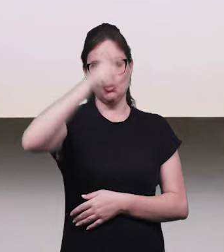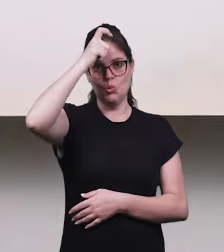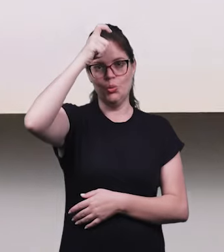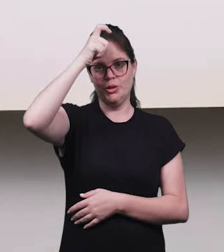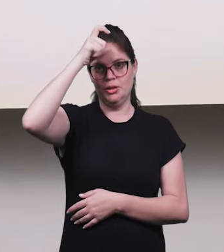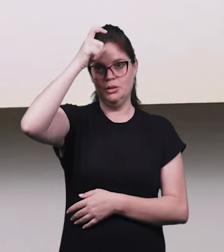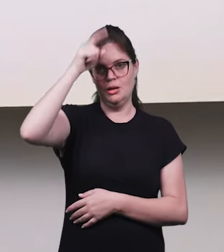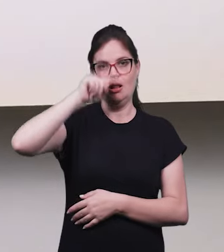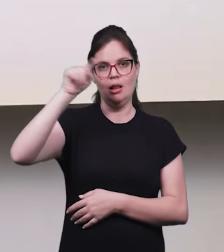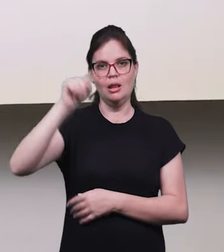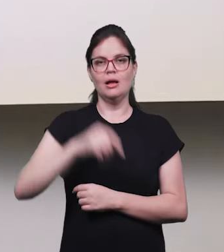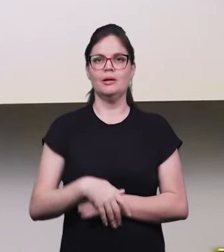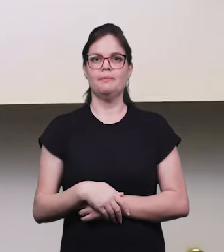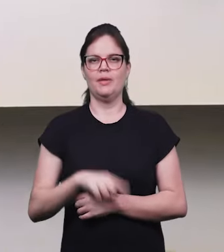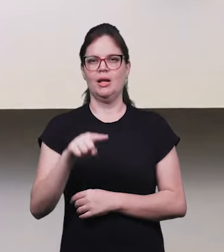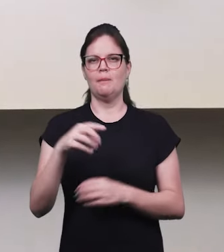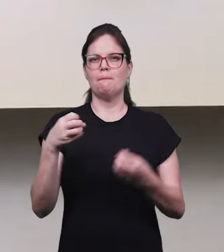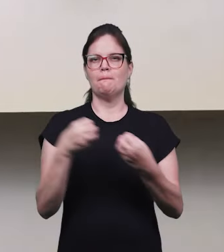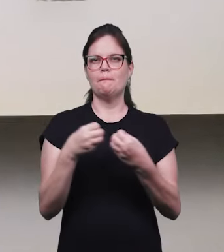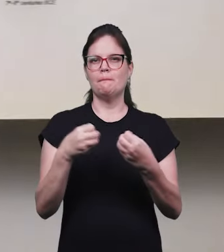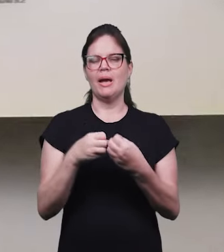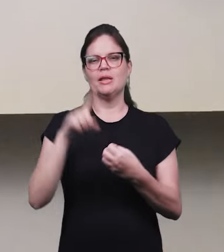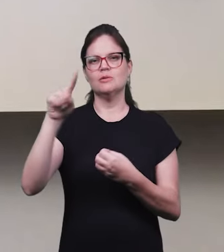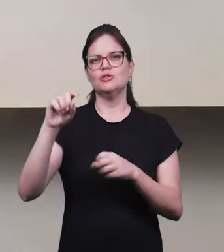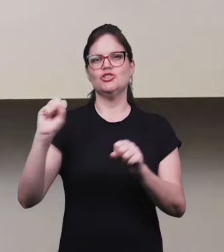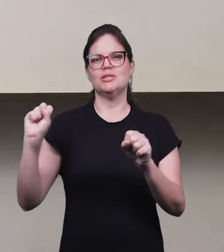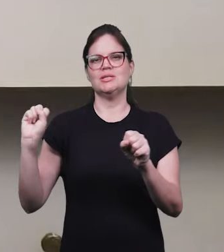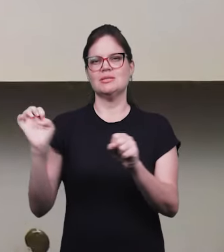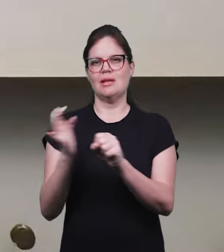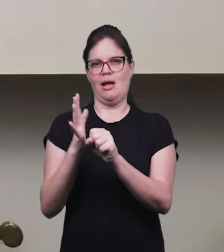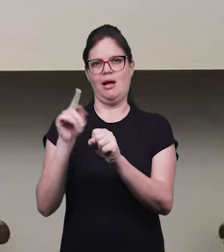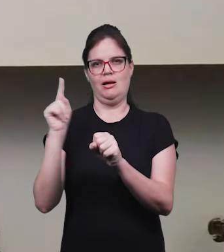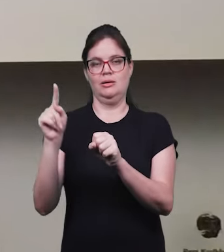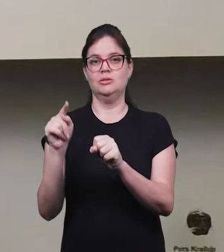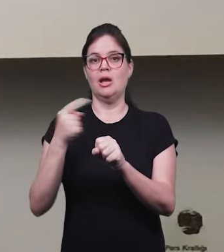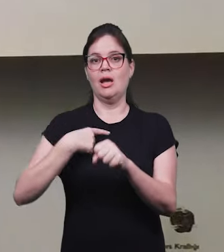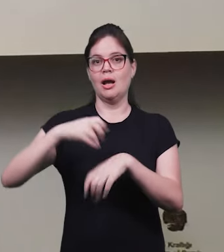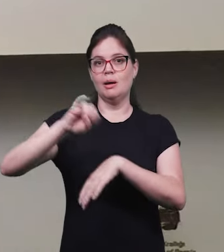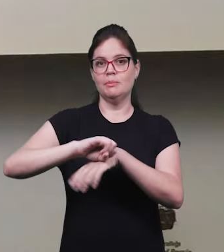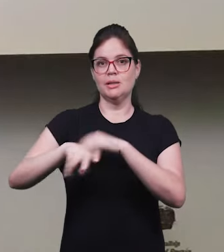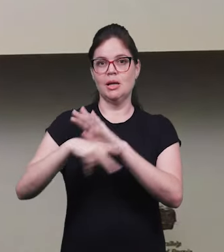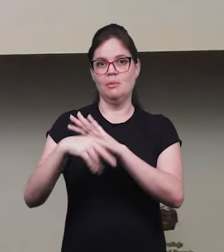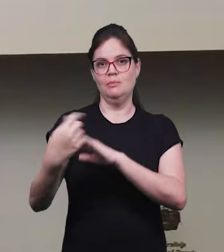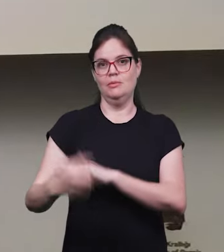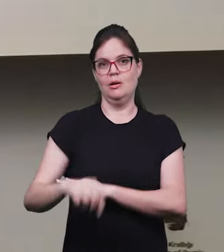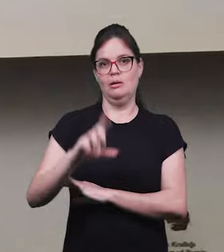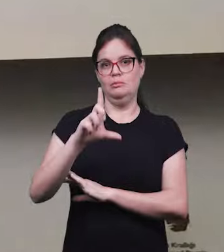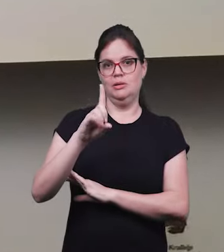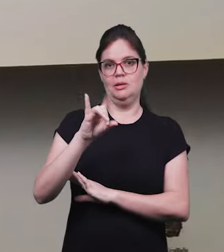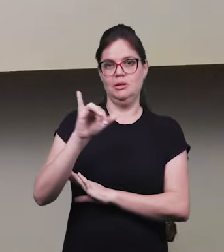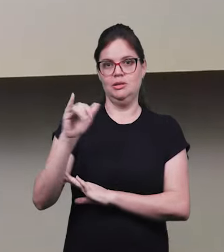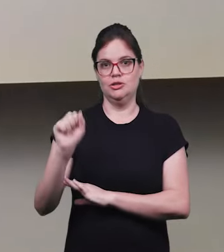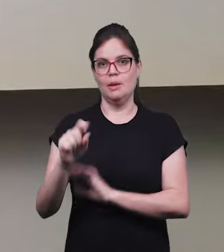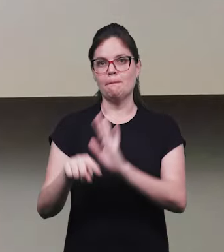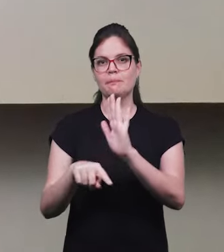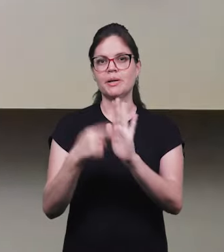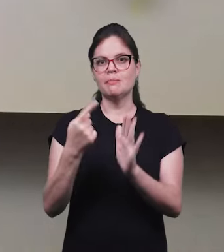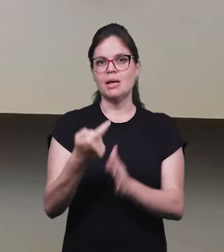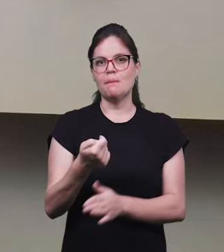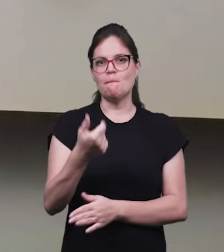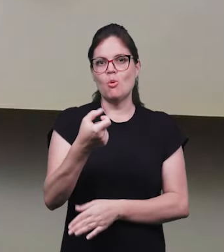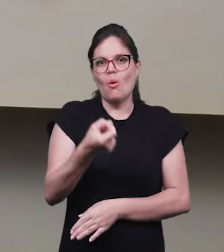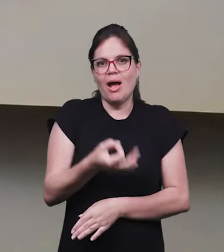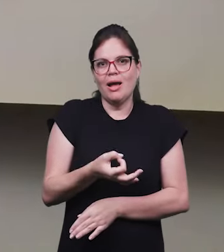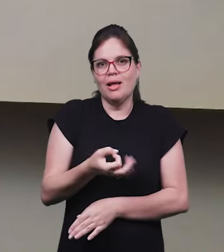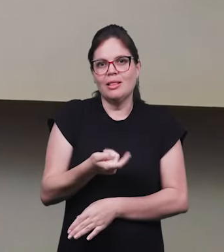da Turquia atual, né, ali Sardes era a capital da Lídia, e a primeira moeda